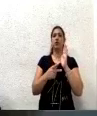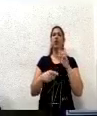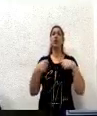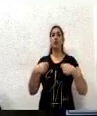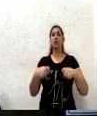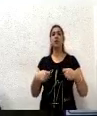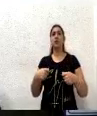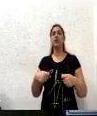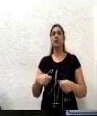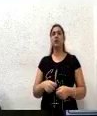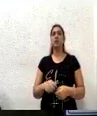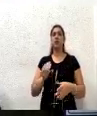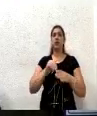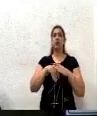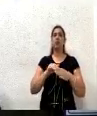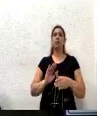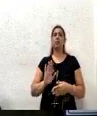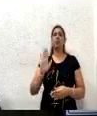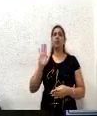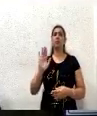maioria simples para aprovação.